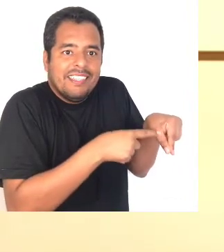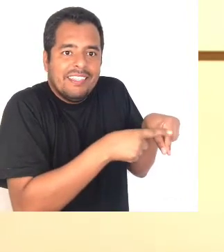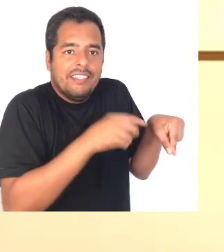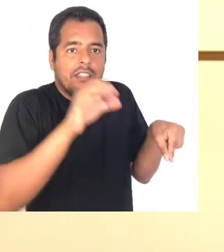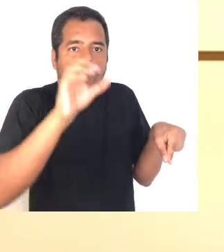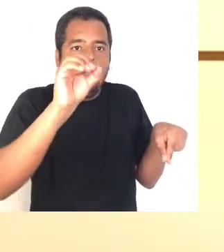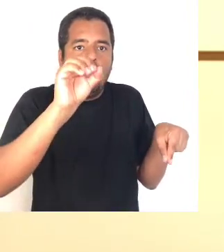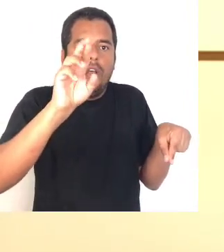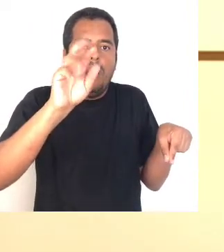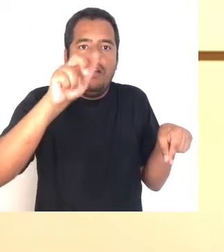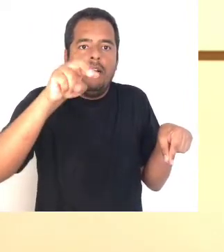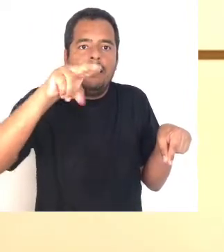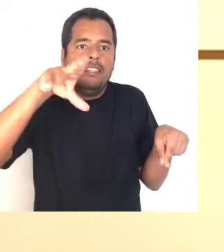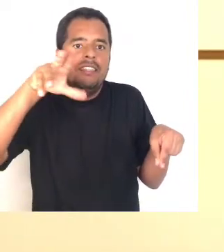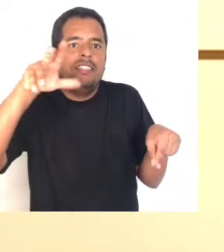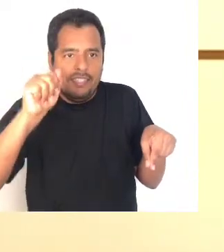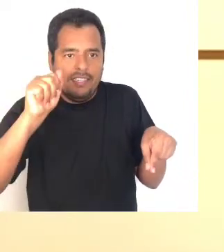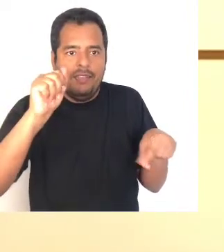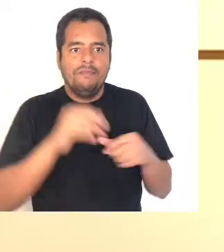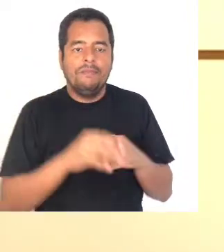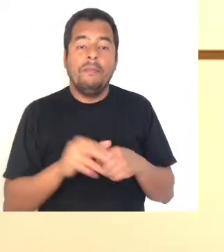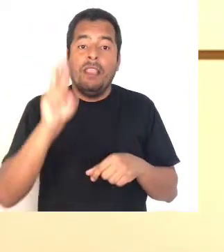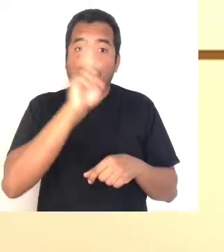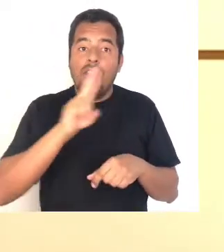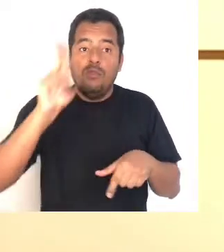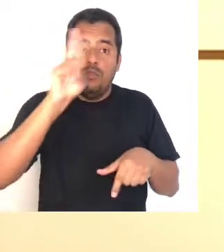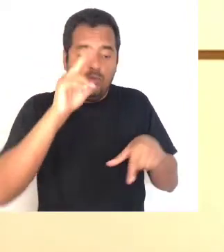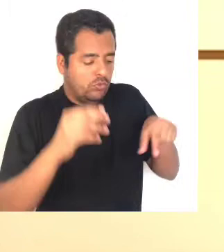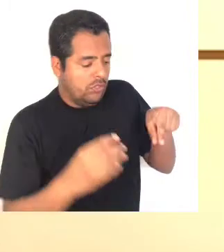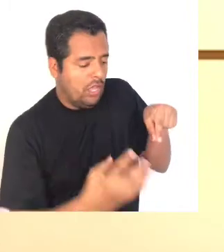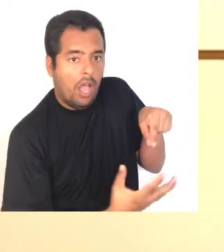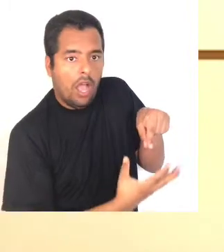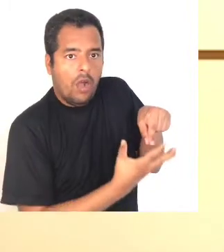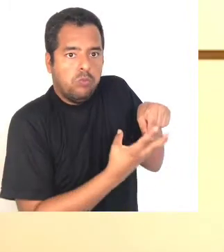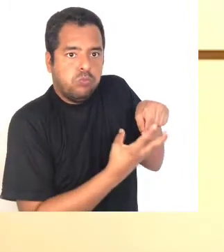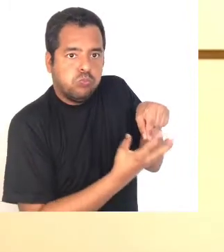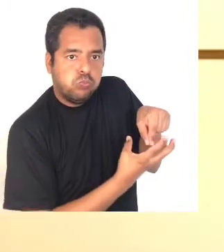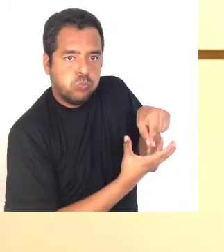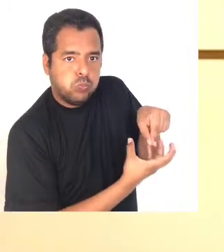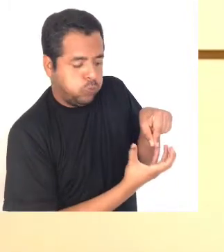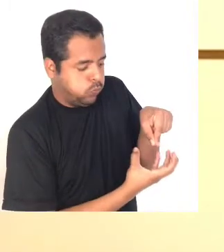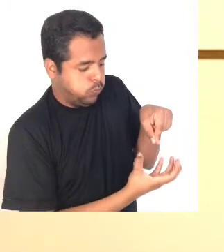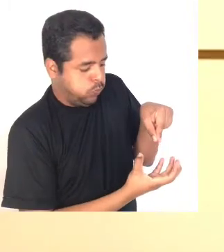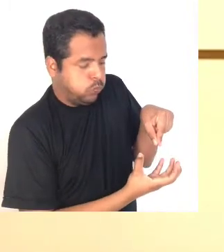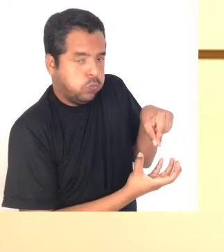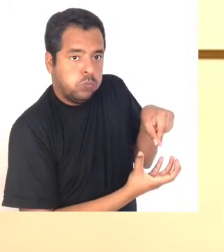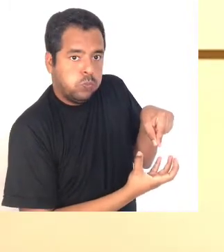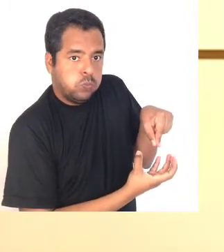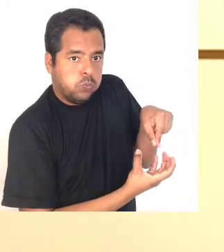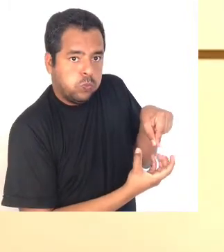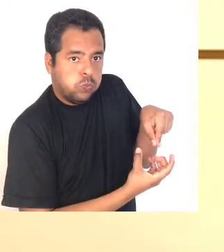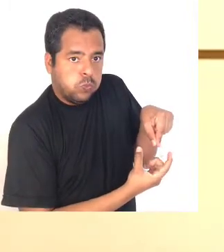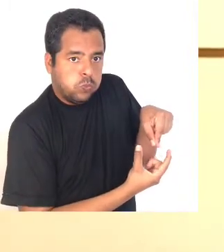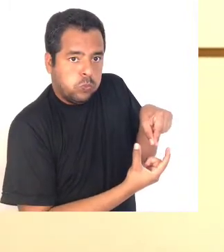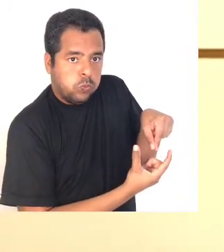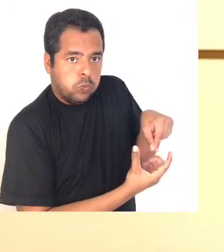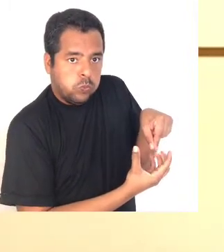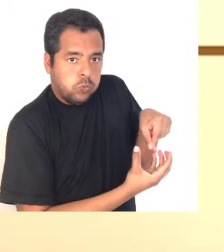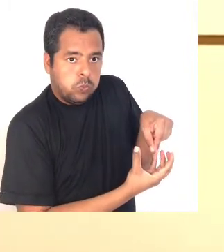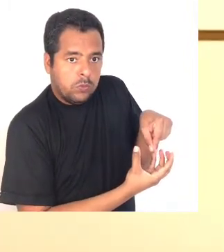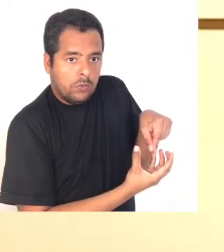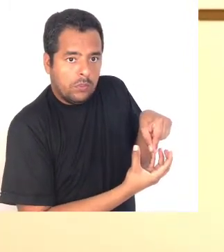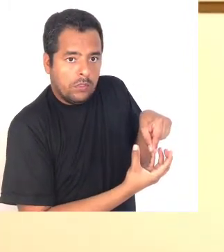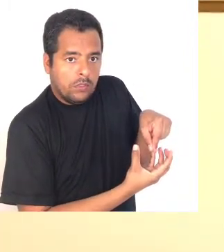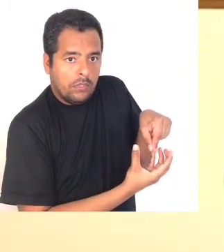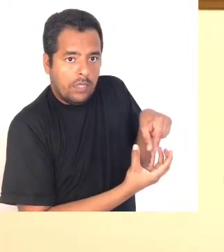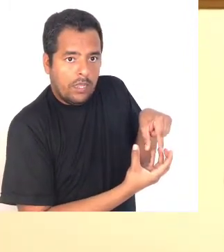cima, certo? Então, eu vou utilizar um RMI e eu vou coletar essa